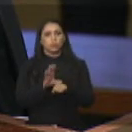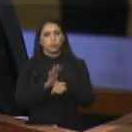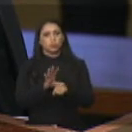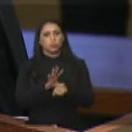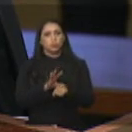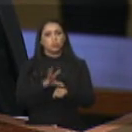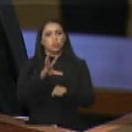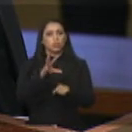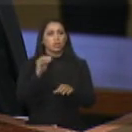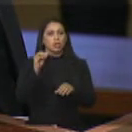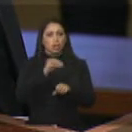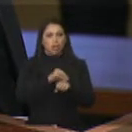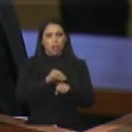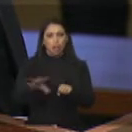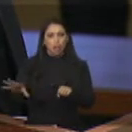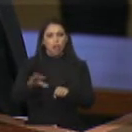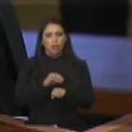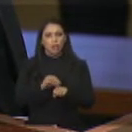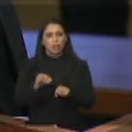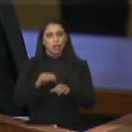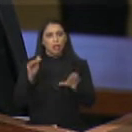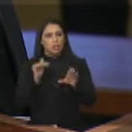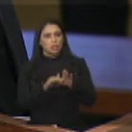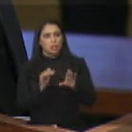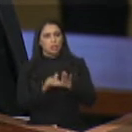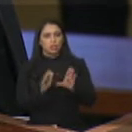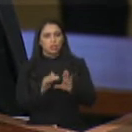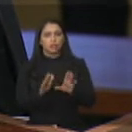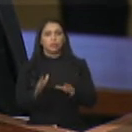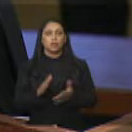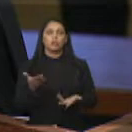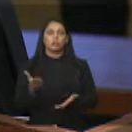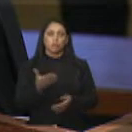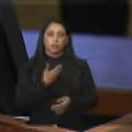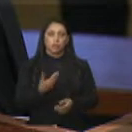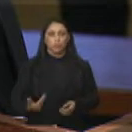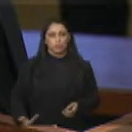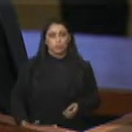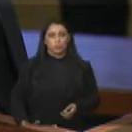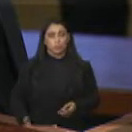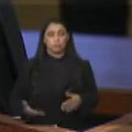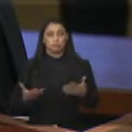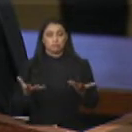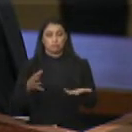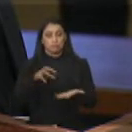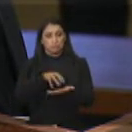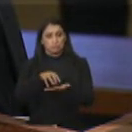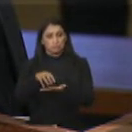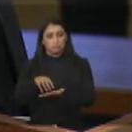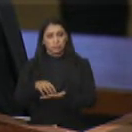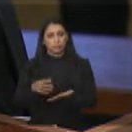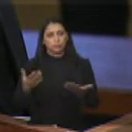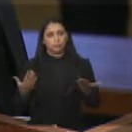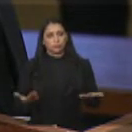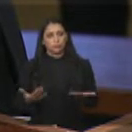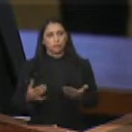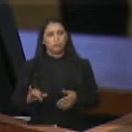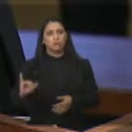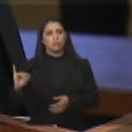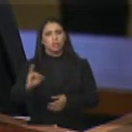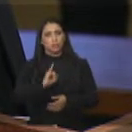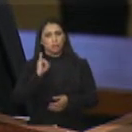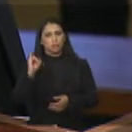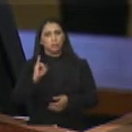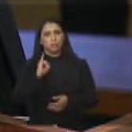e divulgação de dados pessoais por agentes públicos. Faço referência, pela relevância do